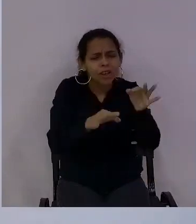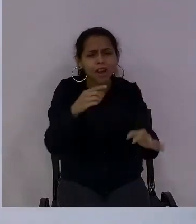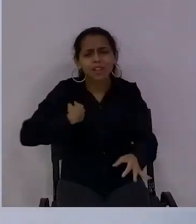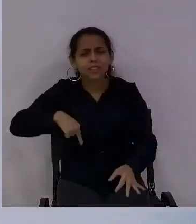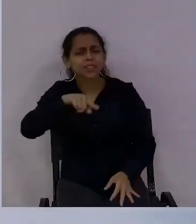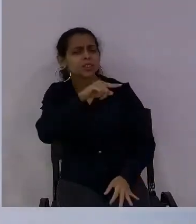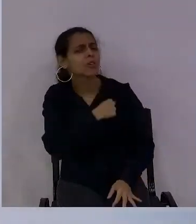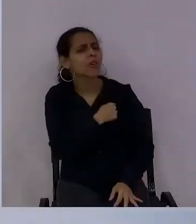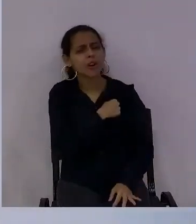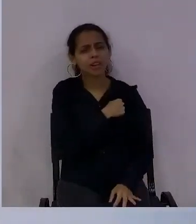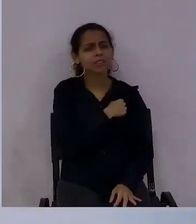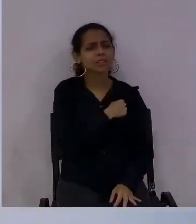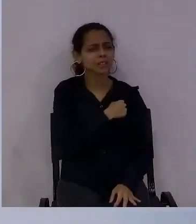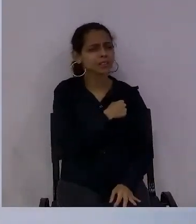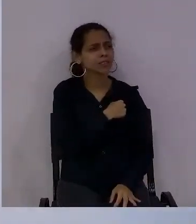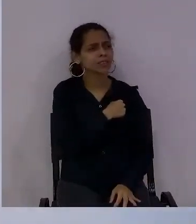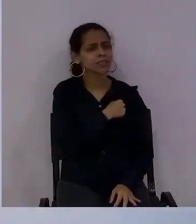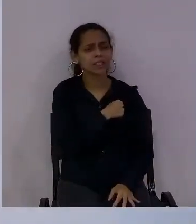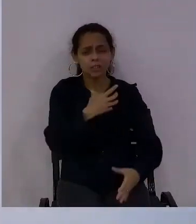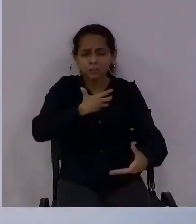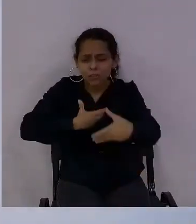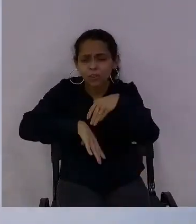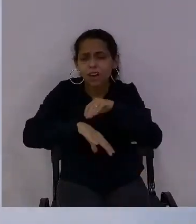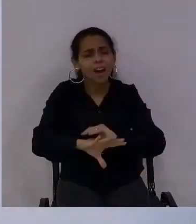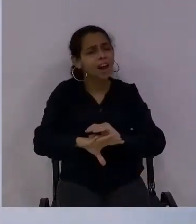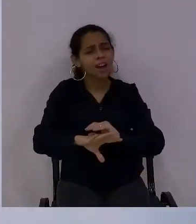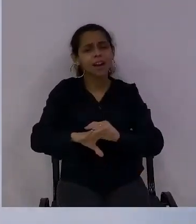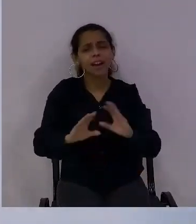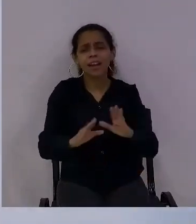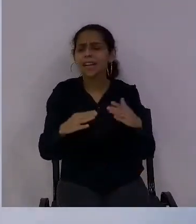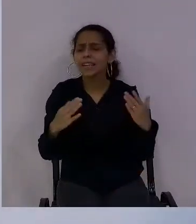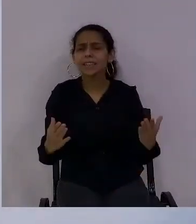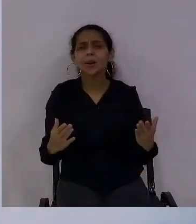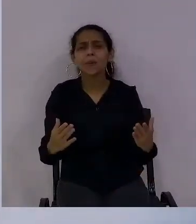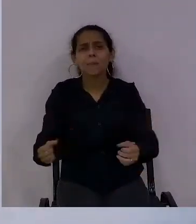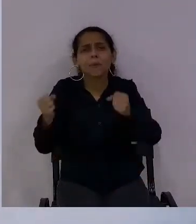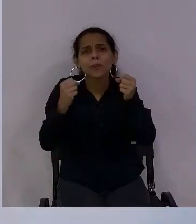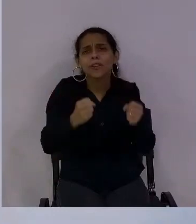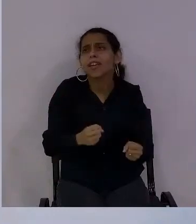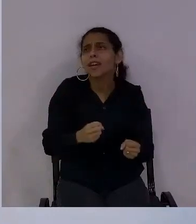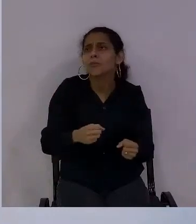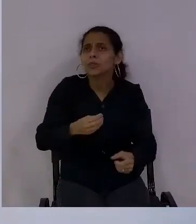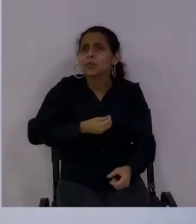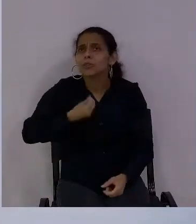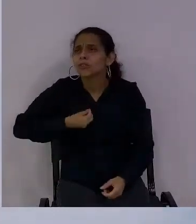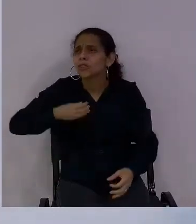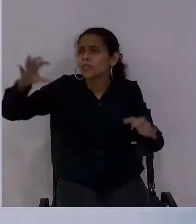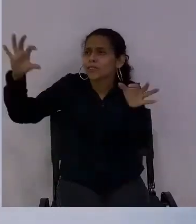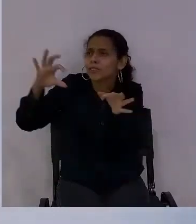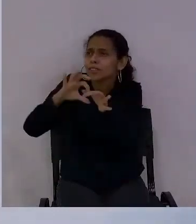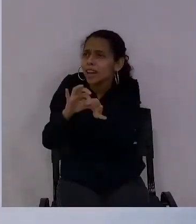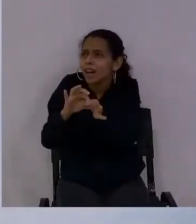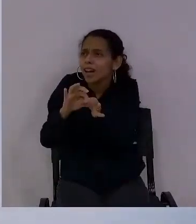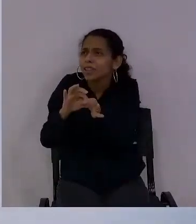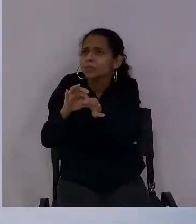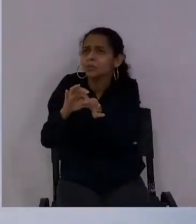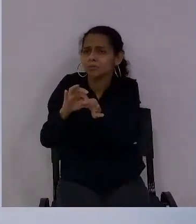Ele fez isso no meu e no seu lugar para que a gente possa viver a vida de relacionamento com Deus, e não o contrário.